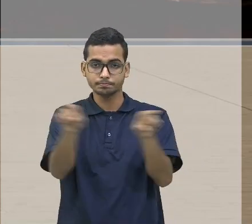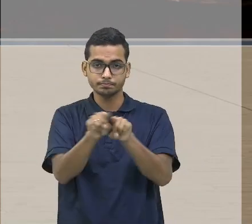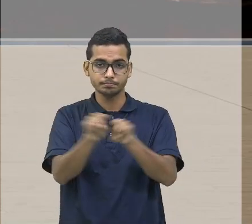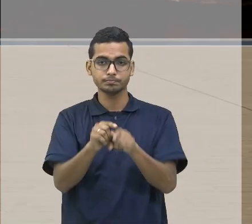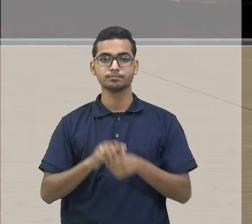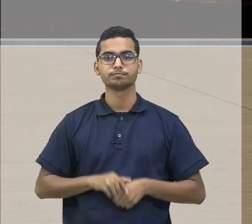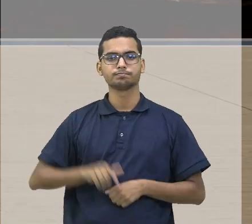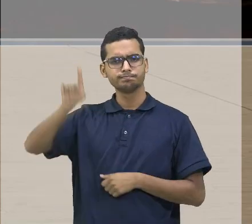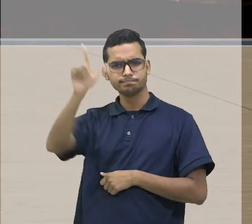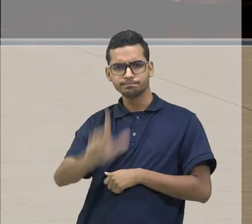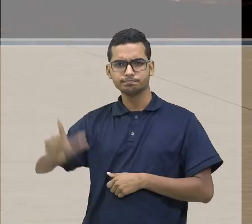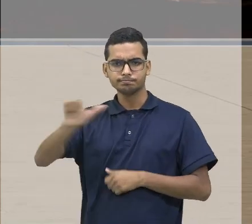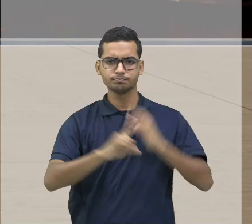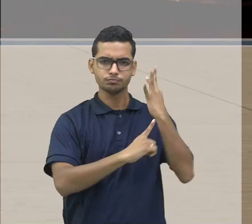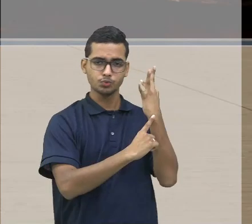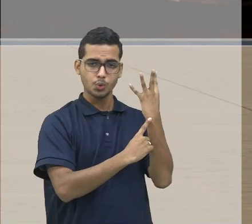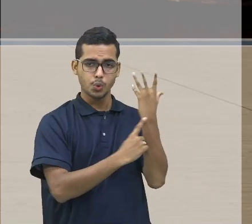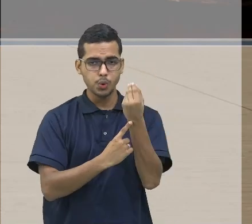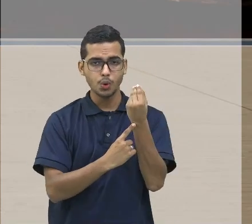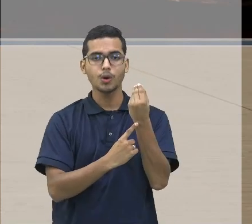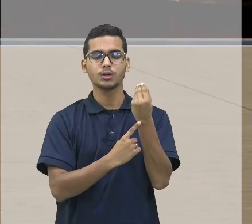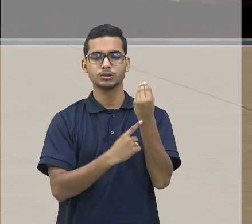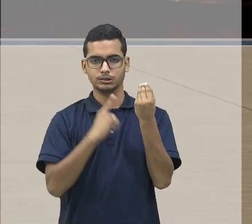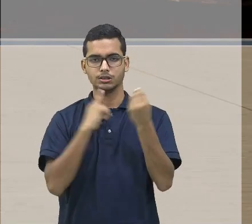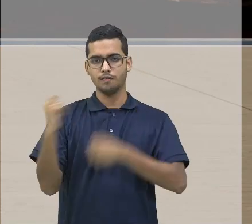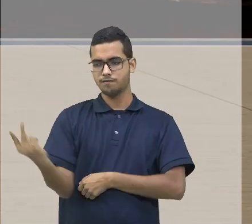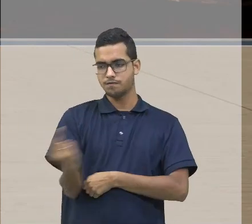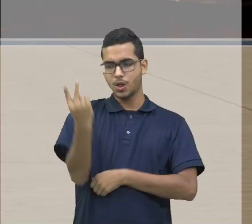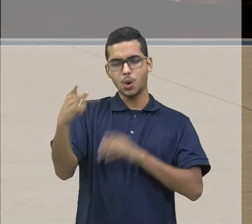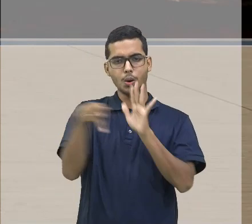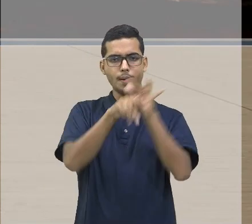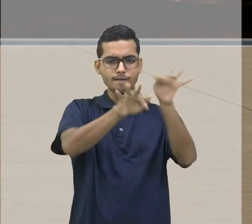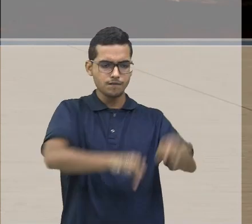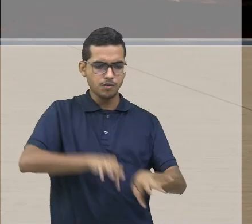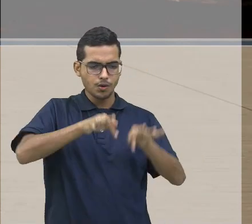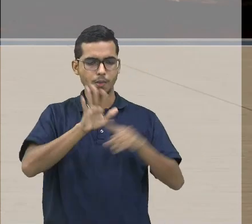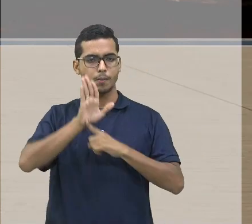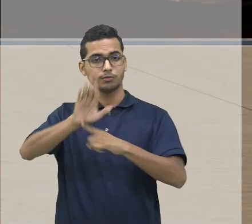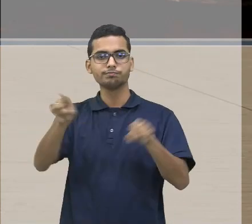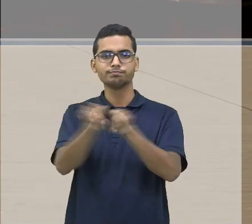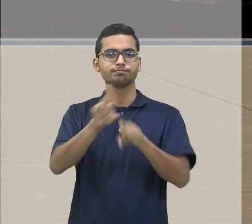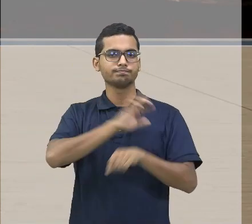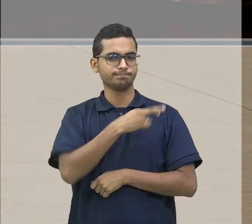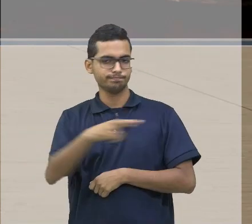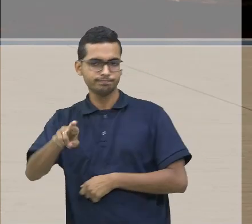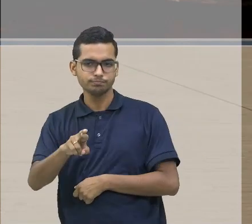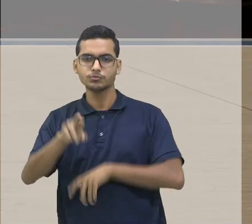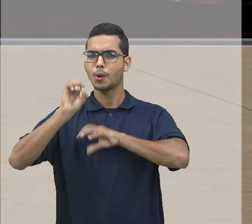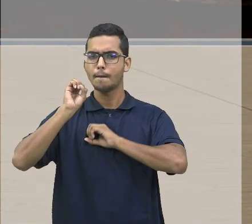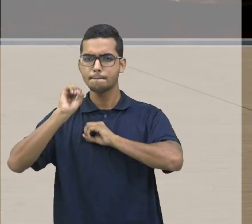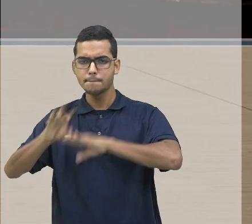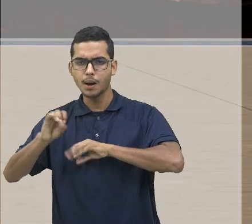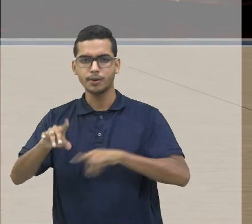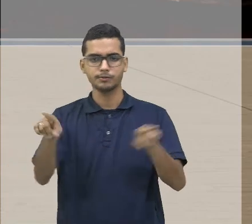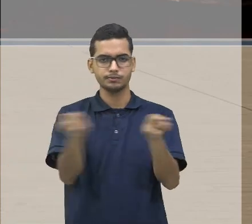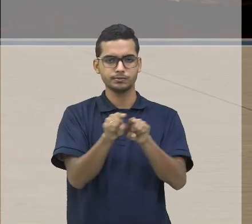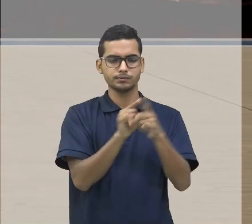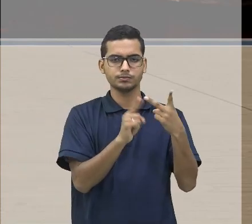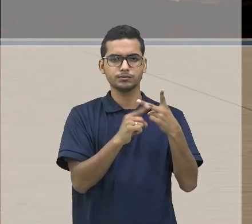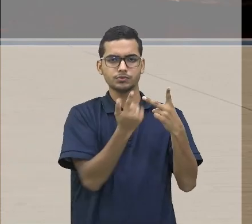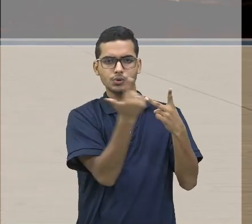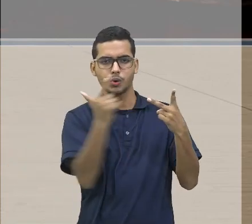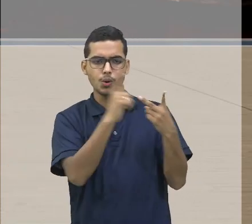da literatura e arte também refletiam os valores feudais e religiosos, não só a educação, como também as outras formas